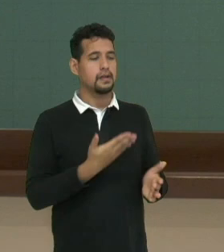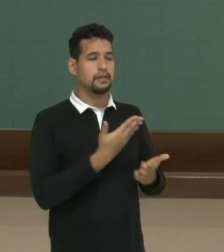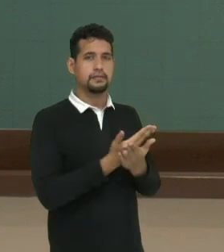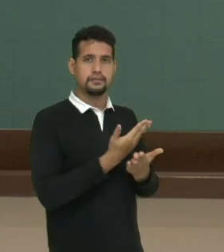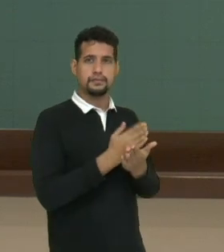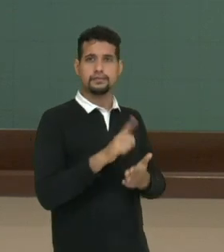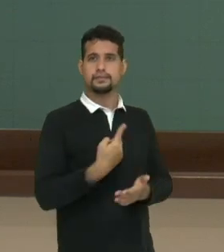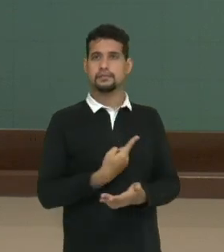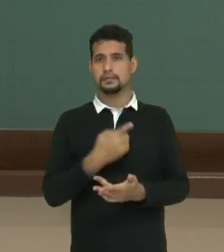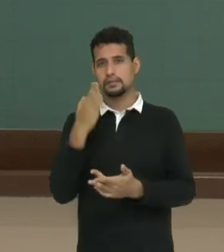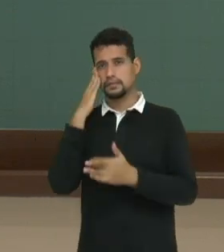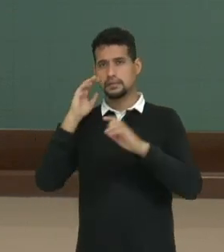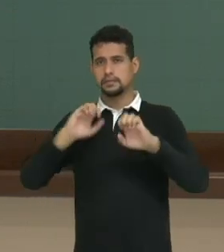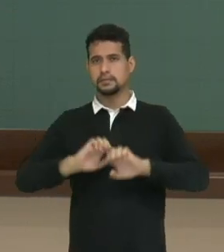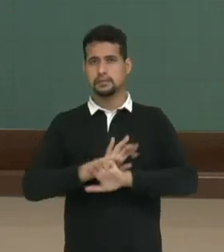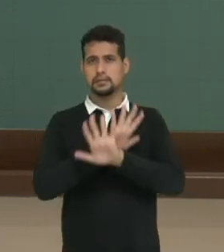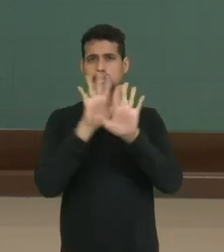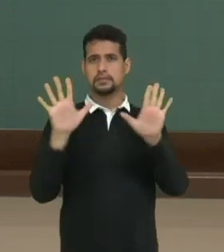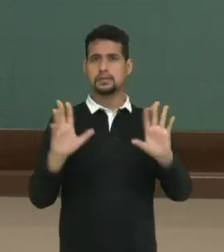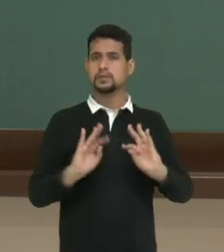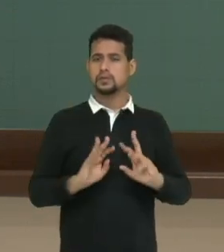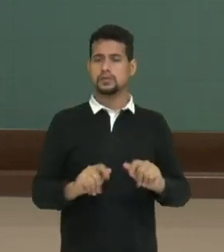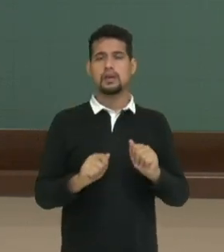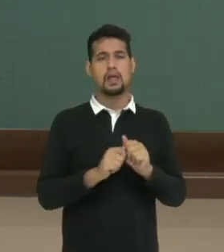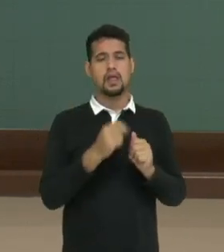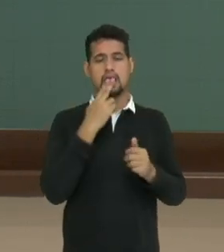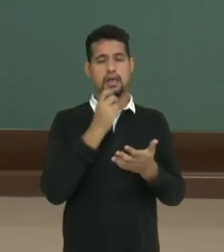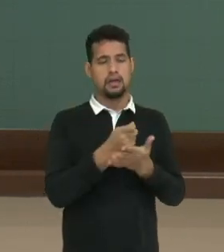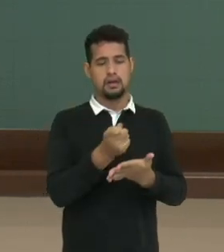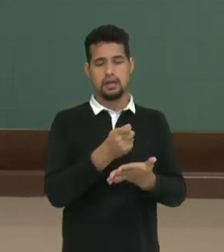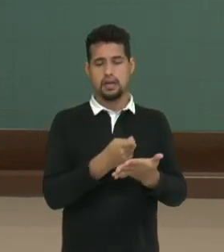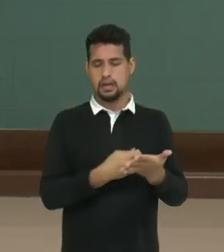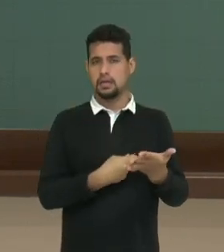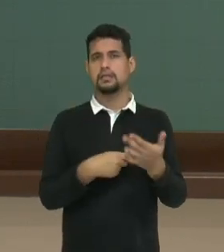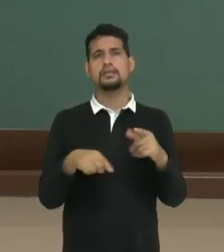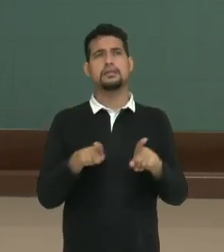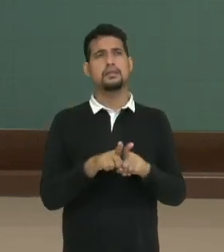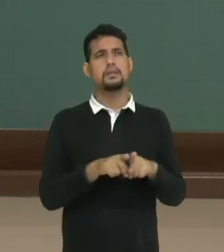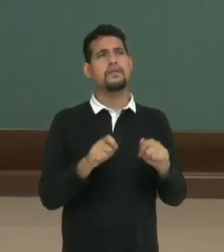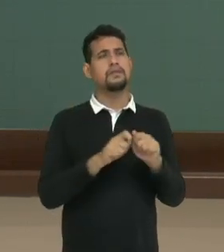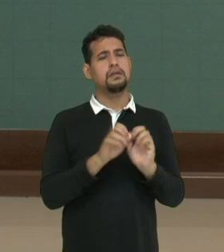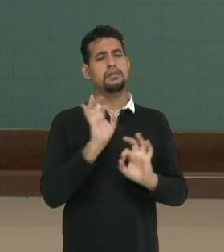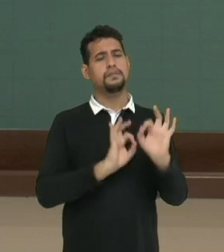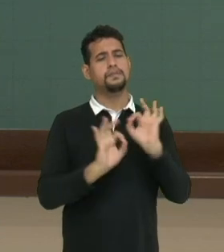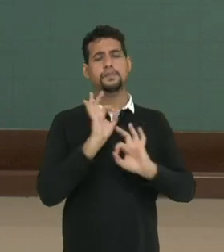nós compreendemos os elementos que compõem a carta de reclamação e solicitação,